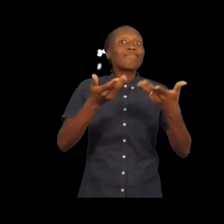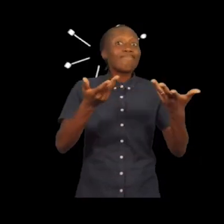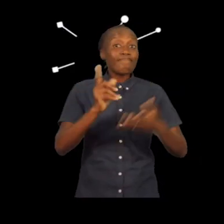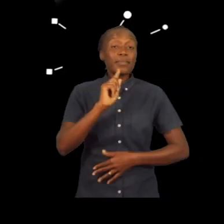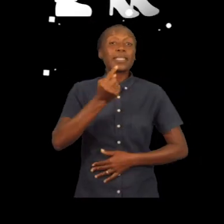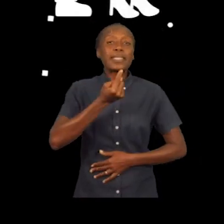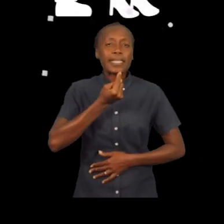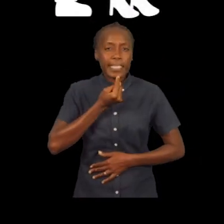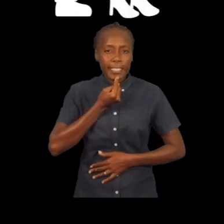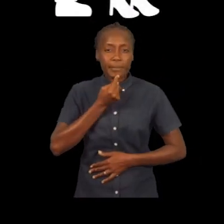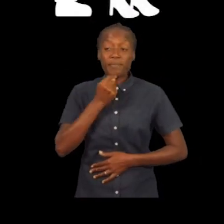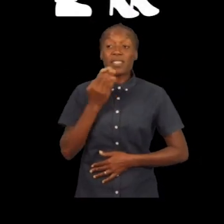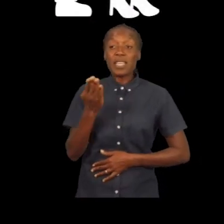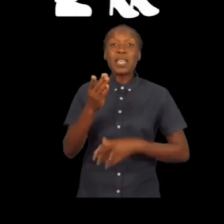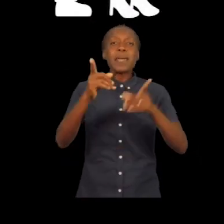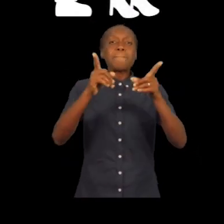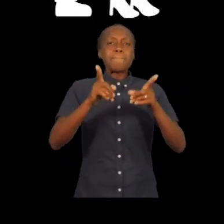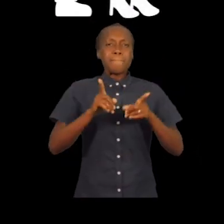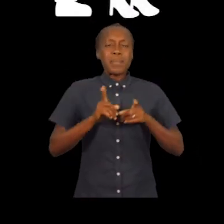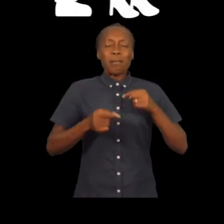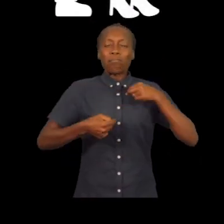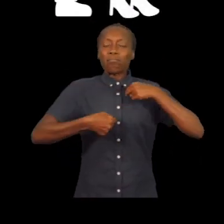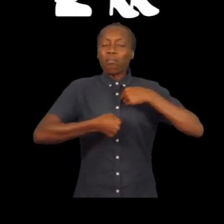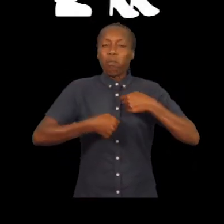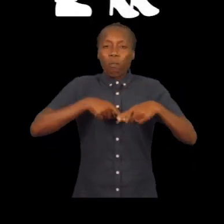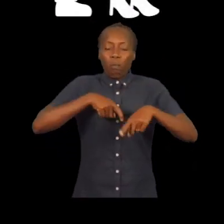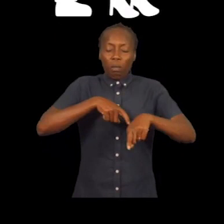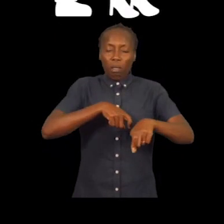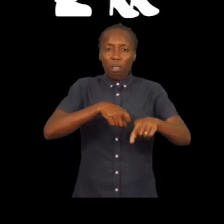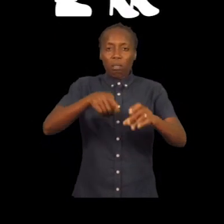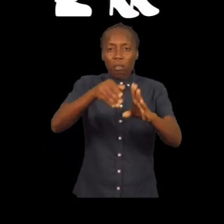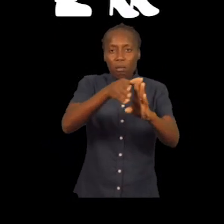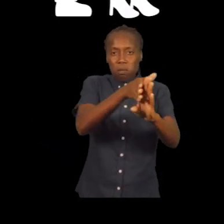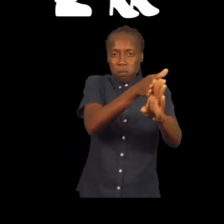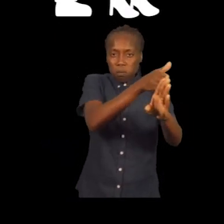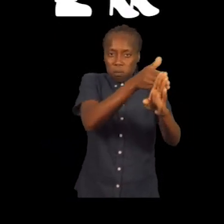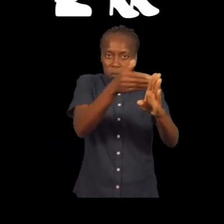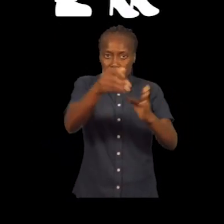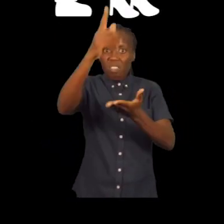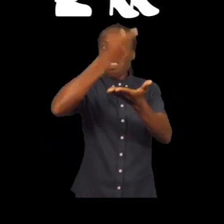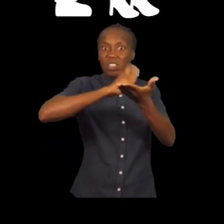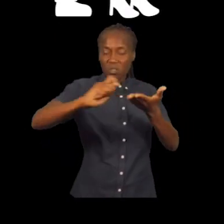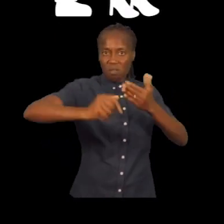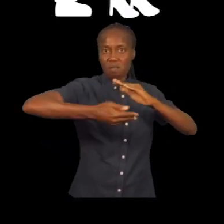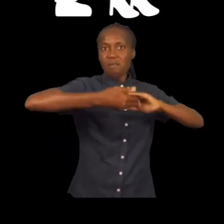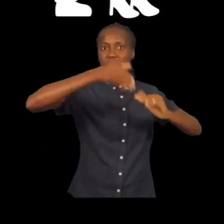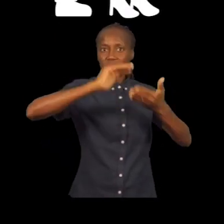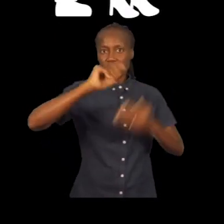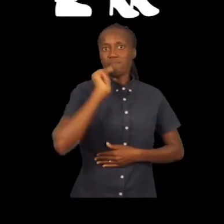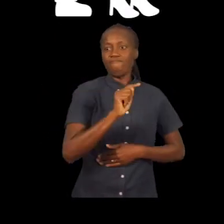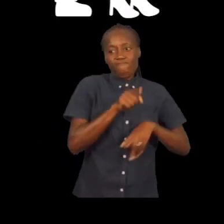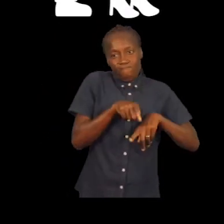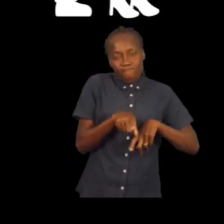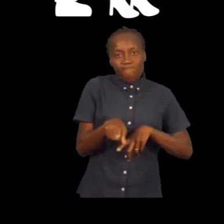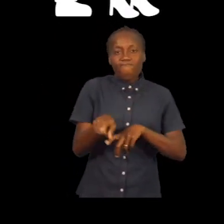vítima de assédio sexual por parte de um professor ou seja o professora a constrangeu sexualmente